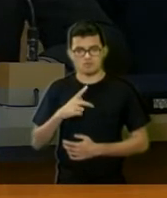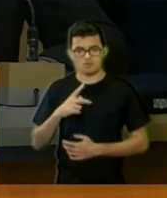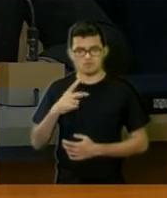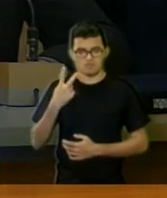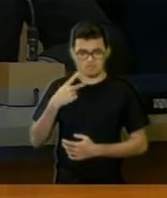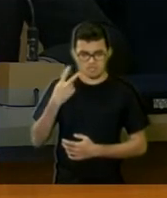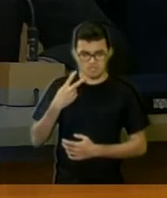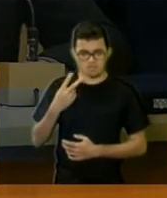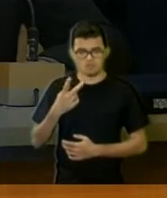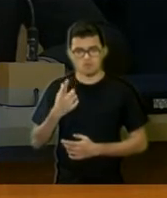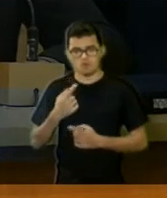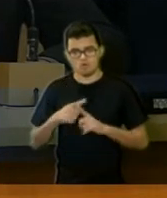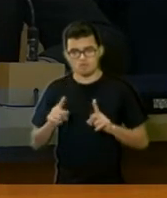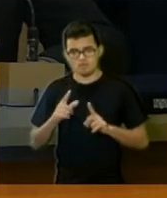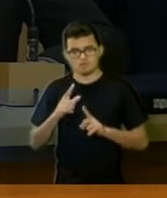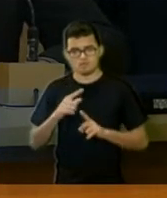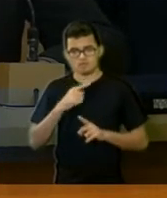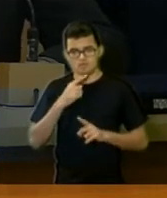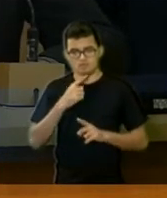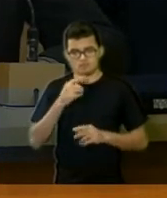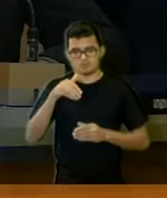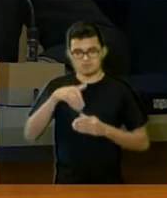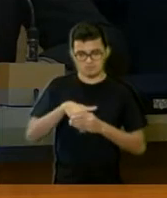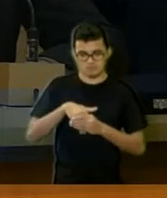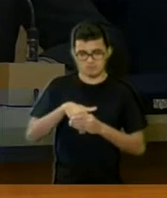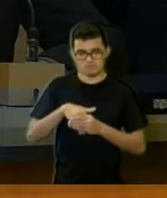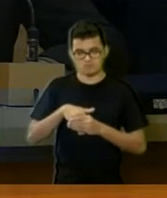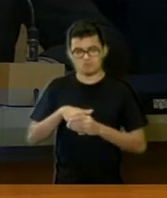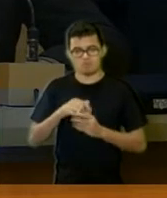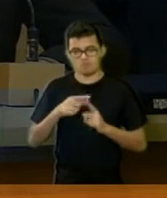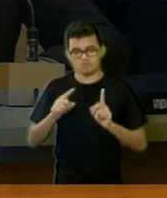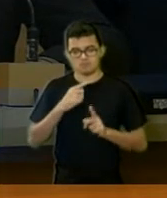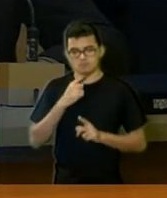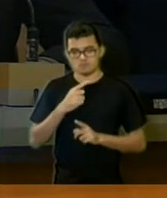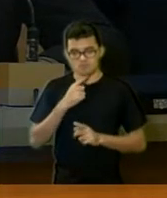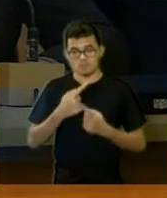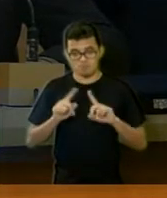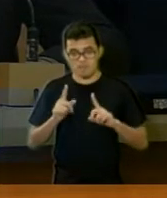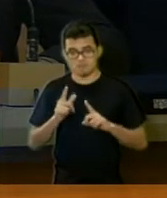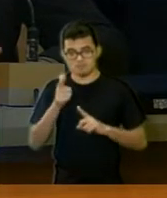Por obra do destino, acabei caindo aqui, né?